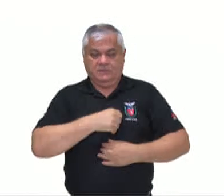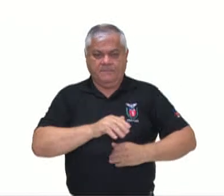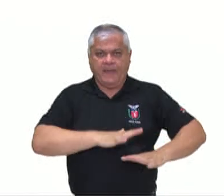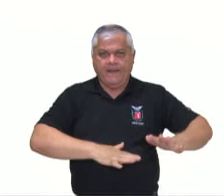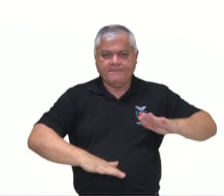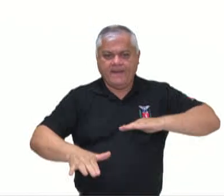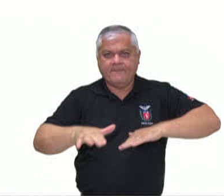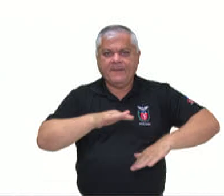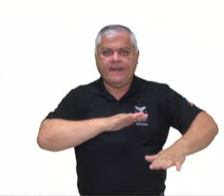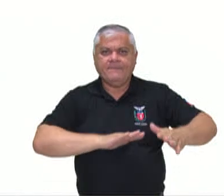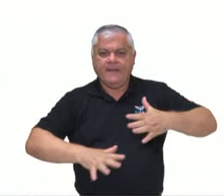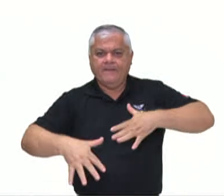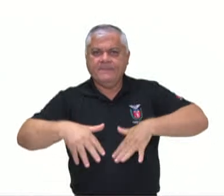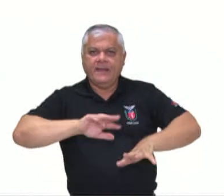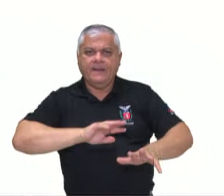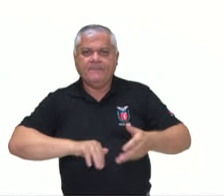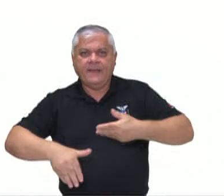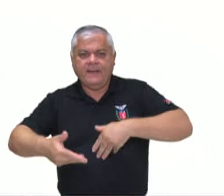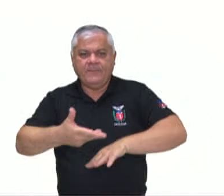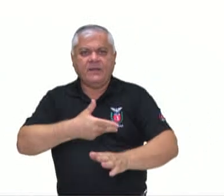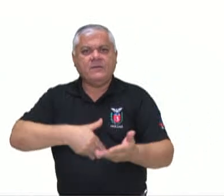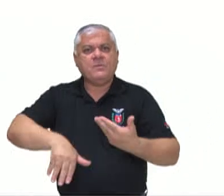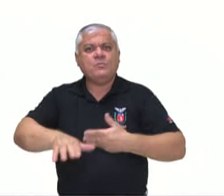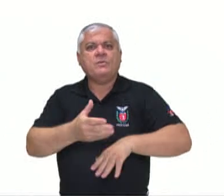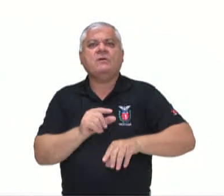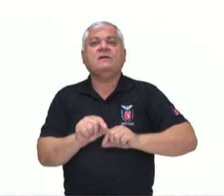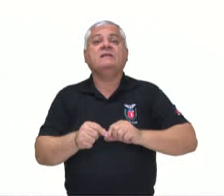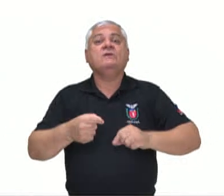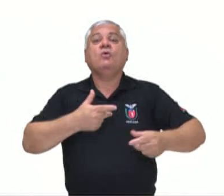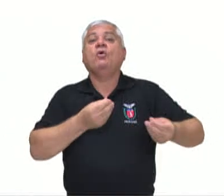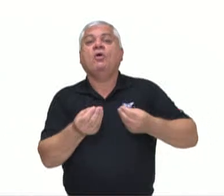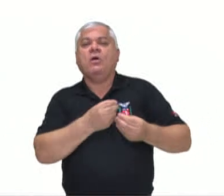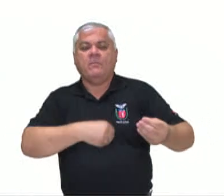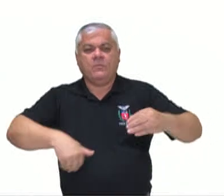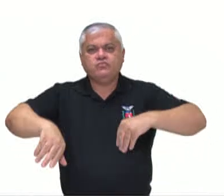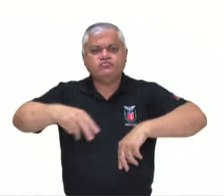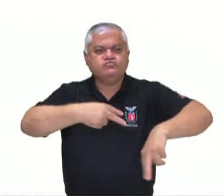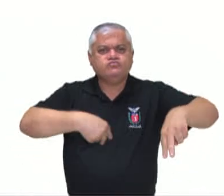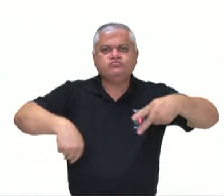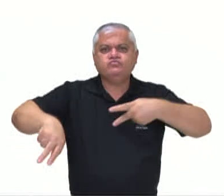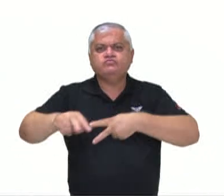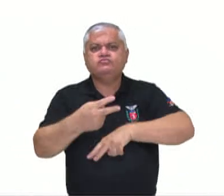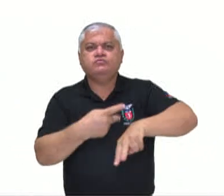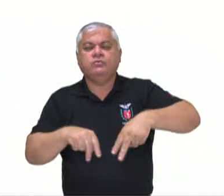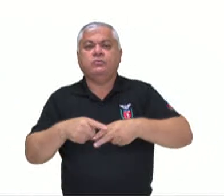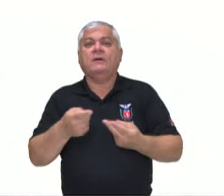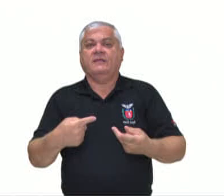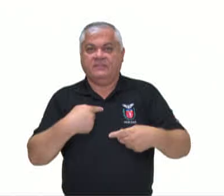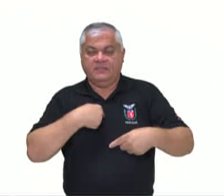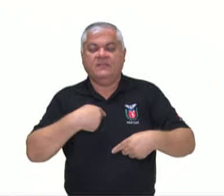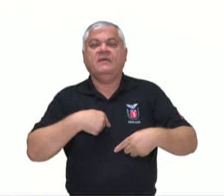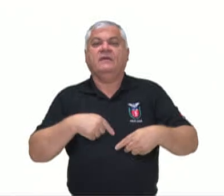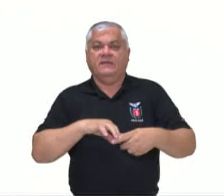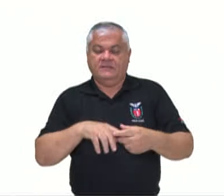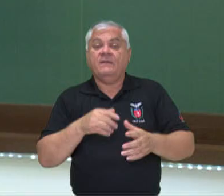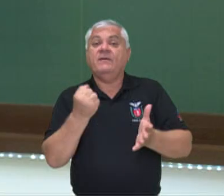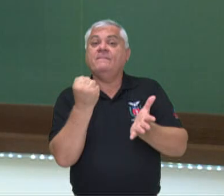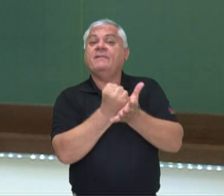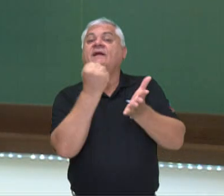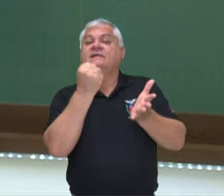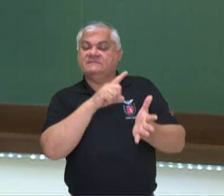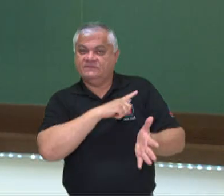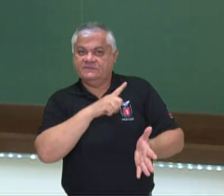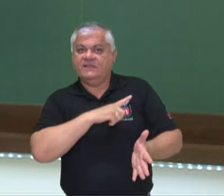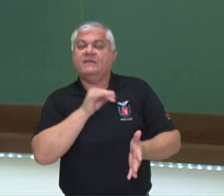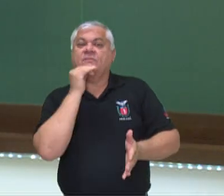o meu time vai se movimentar dentro do campo, tá? E a gente tem os sistemas de marcação. Esse sistema